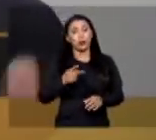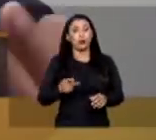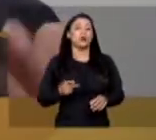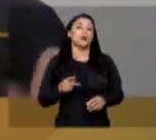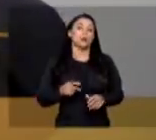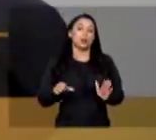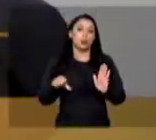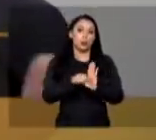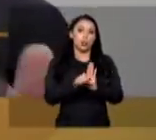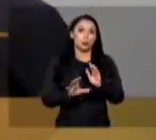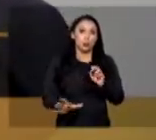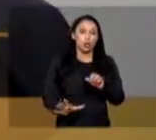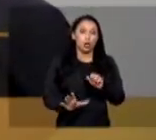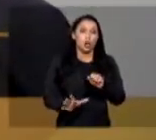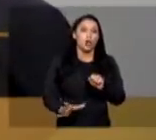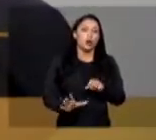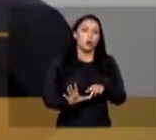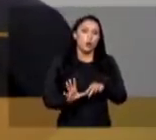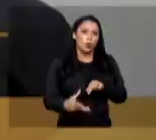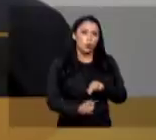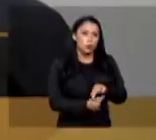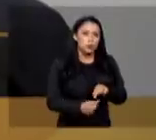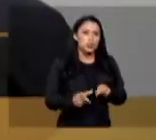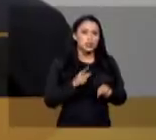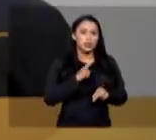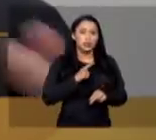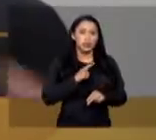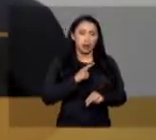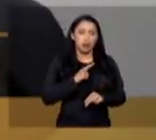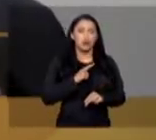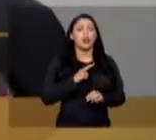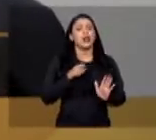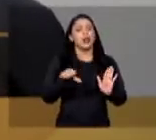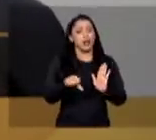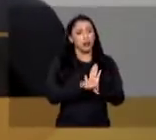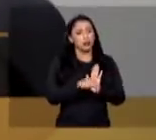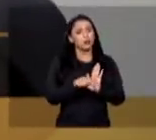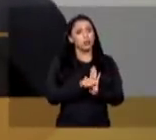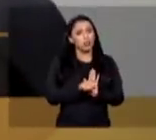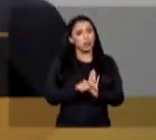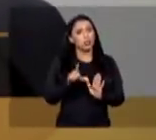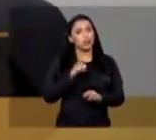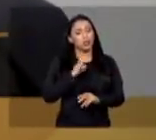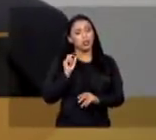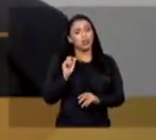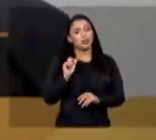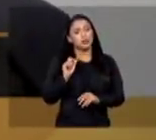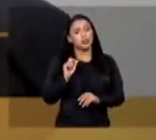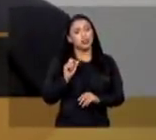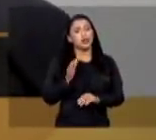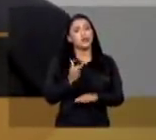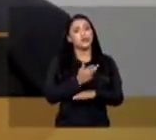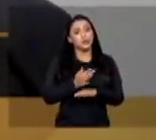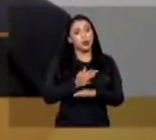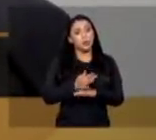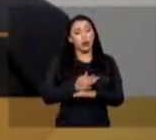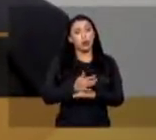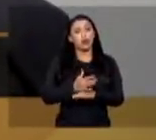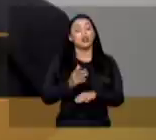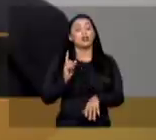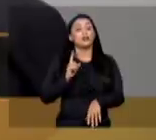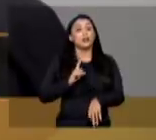corrupção passiva é delito formal, de consumação instantânea, ou seja, consuma-se no exato instante em que